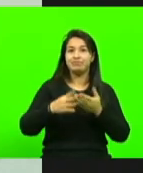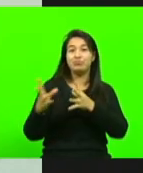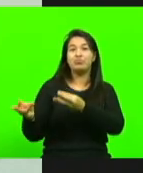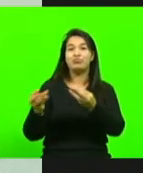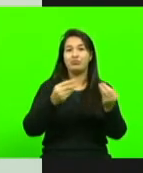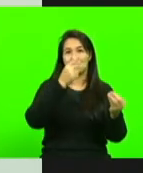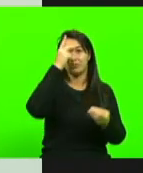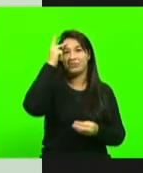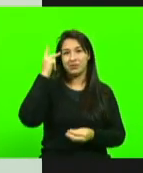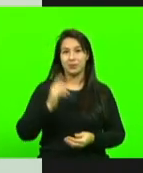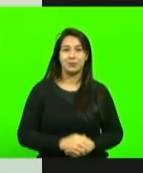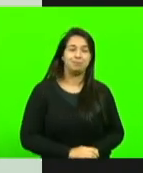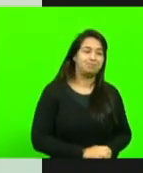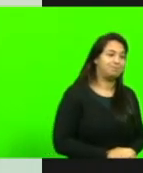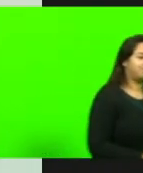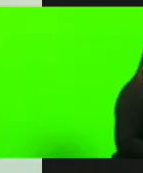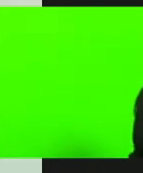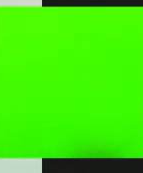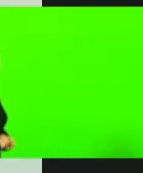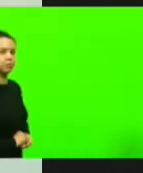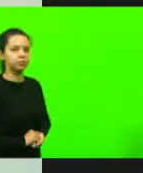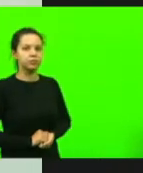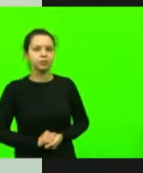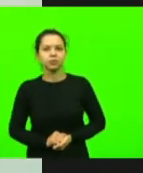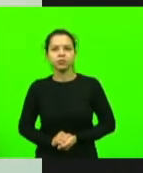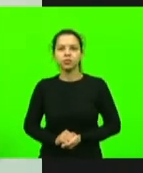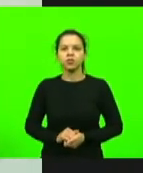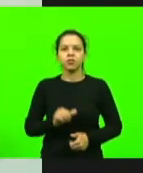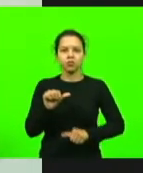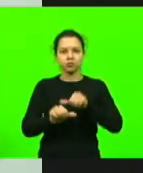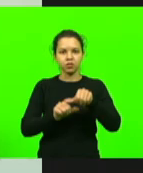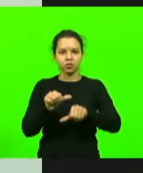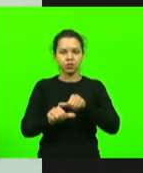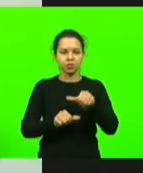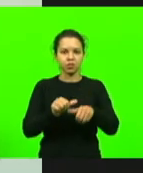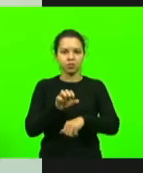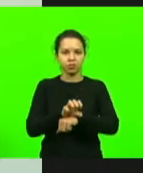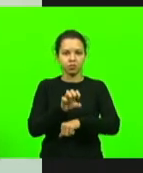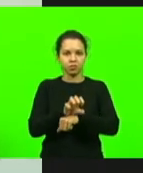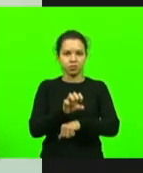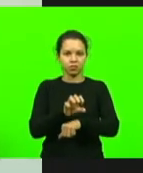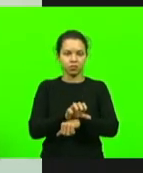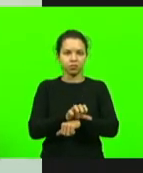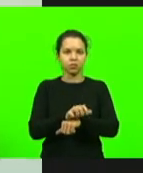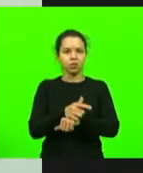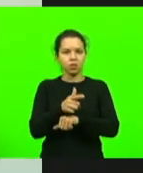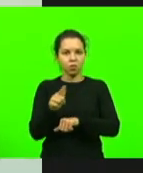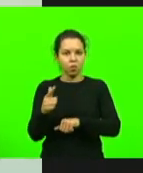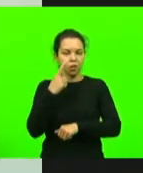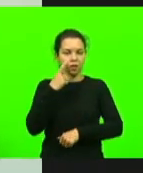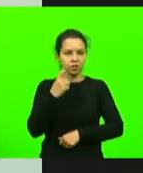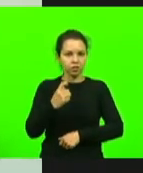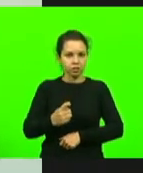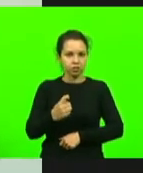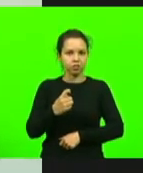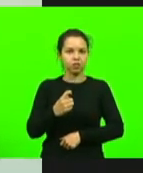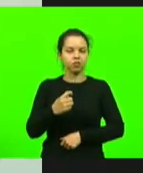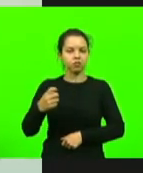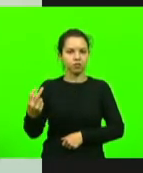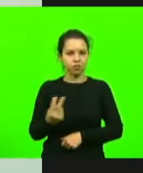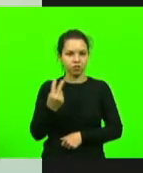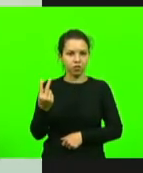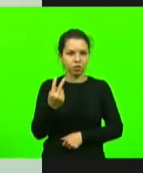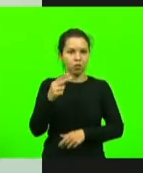Mas por outro lado transforma o estado numa outra configuração de interesses e de valores